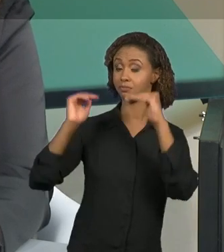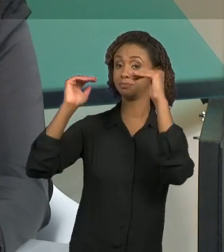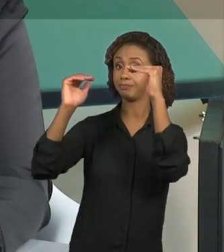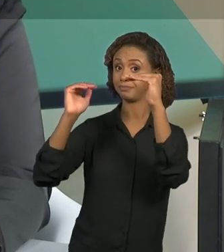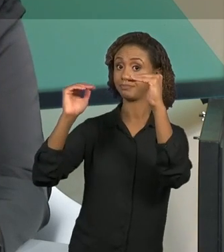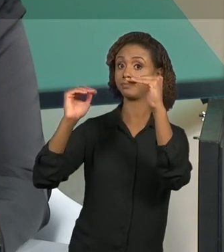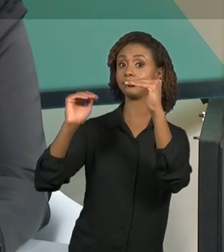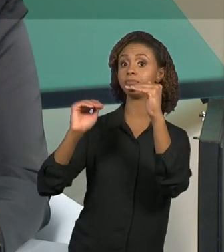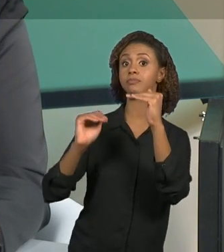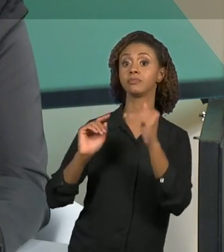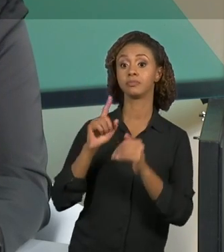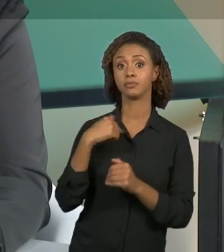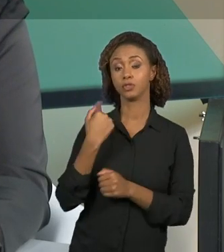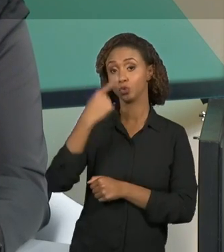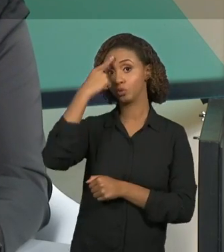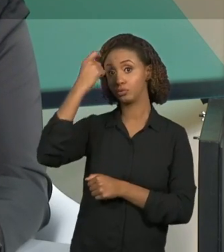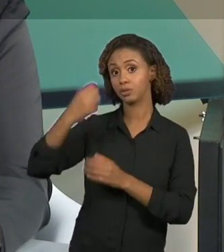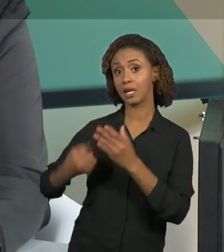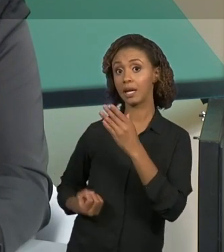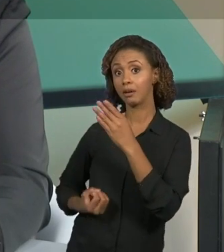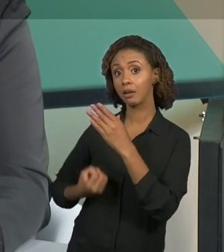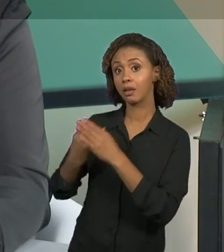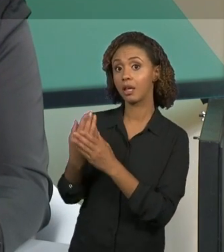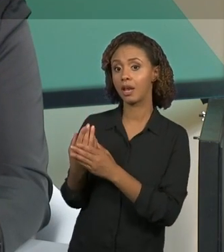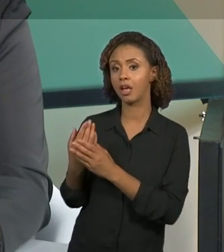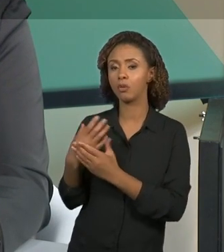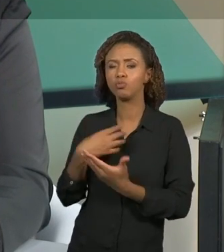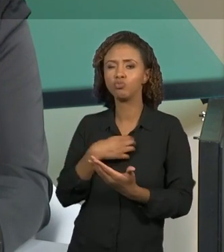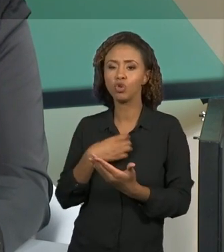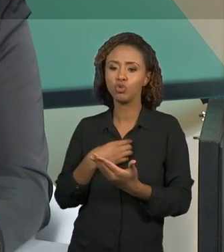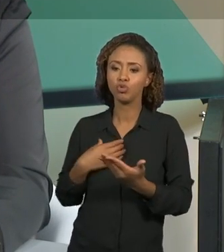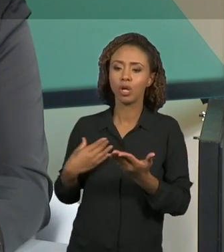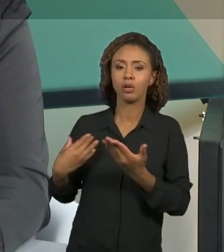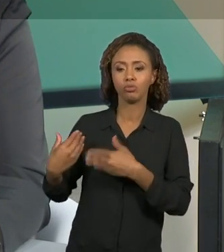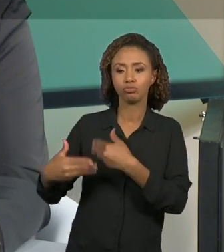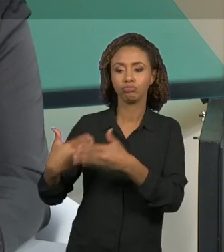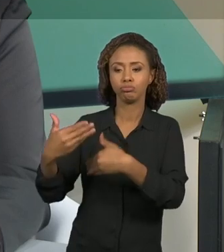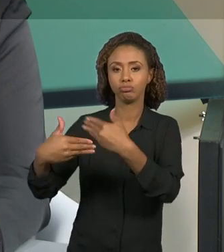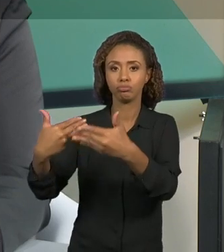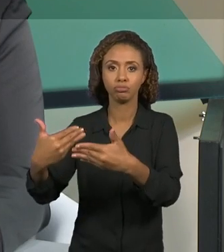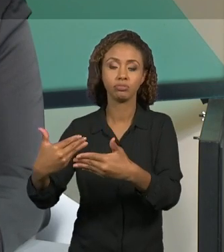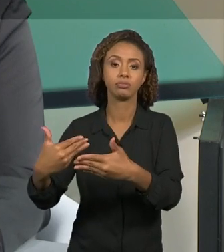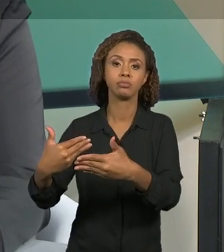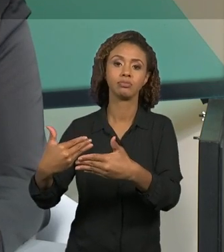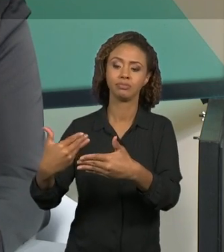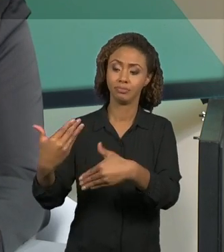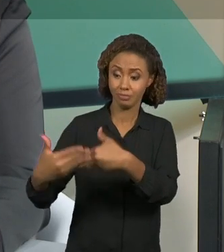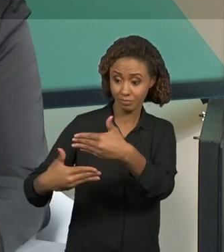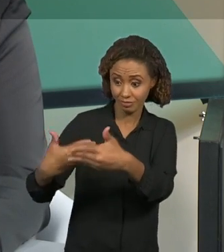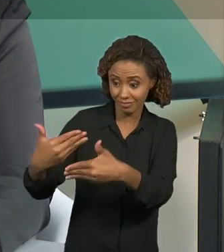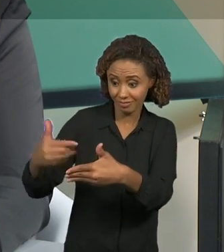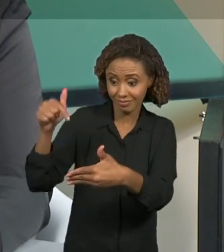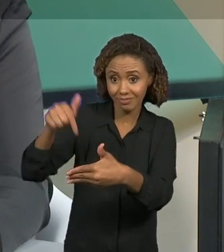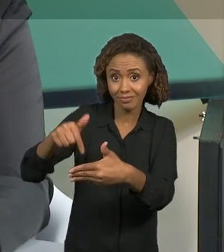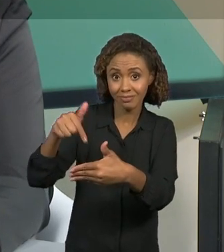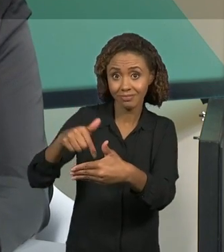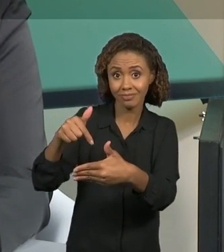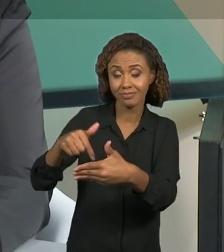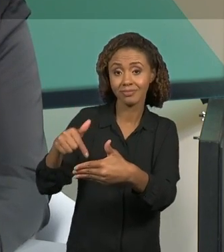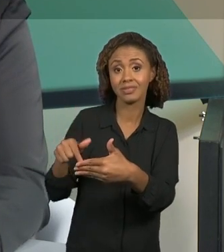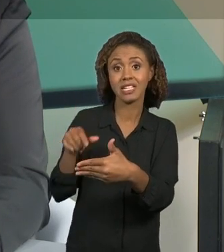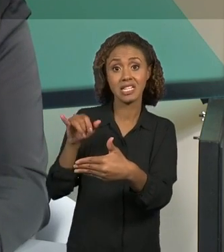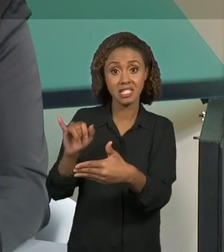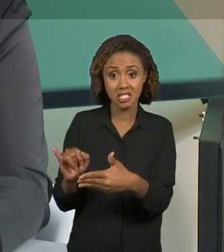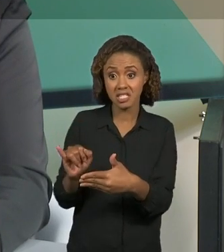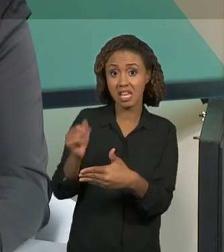uma dinâmica que foi criada inclusive pelos autores então assim dentro da dinâmica o autor dizendo